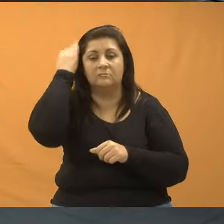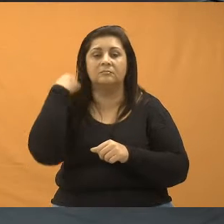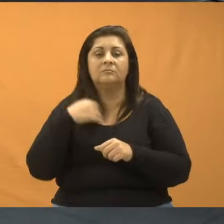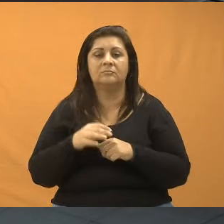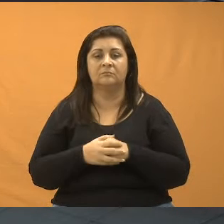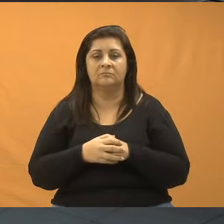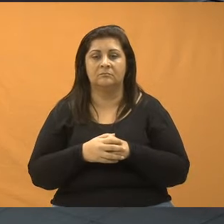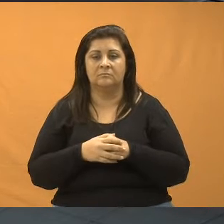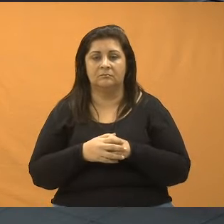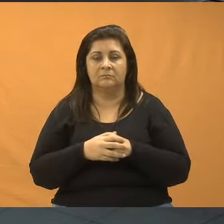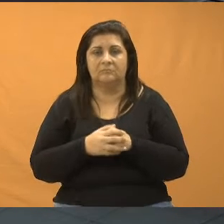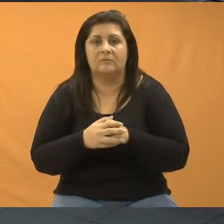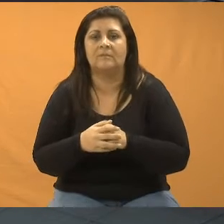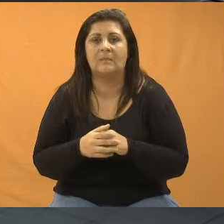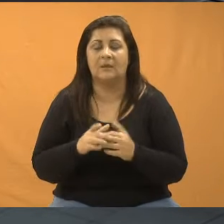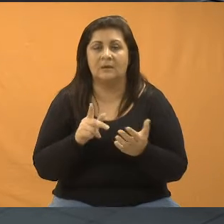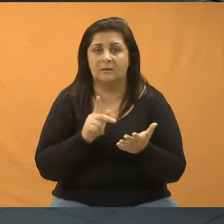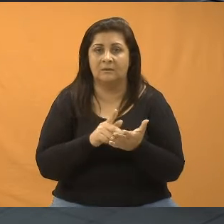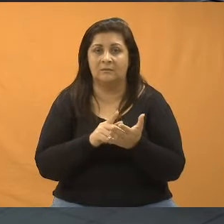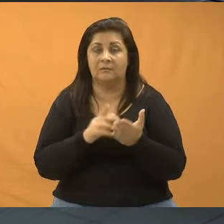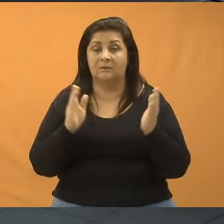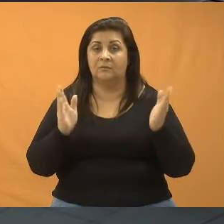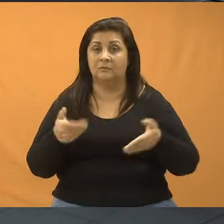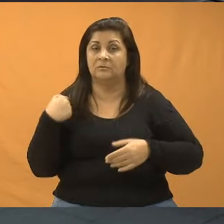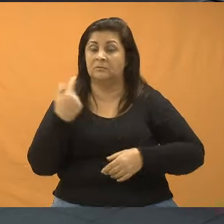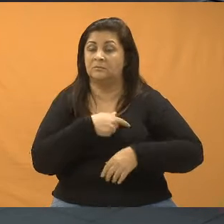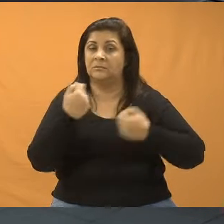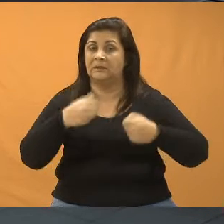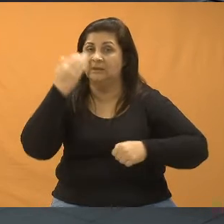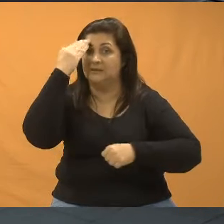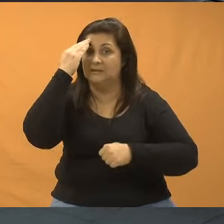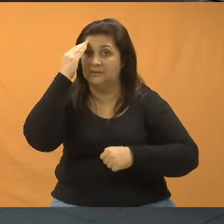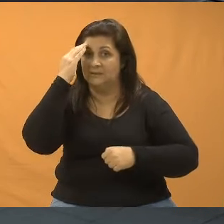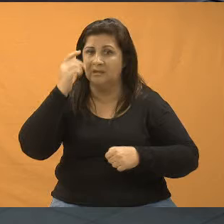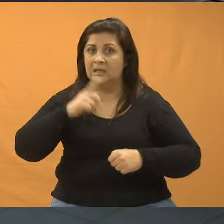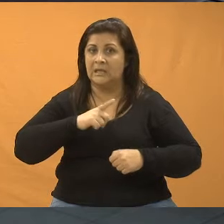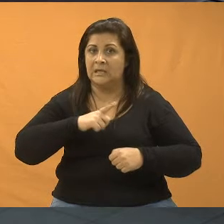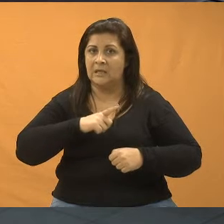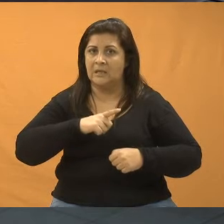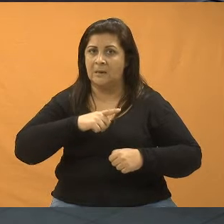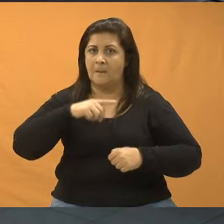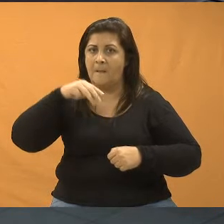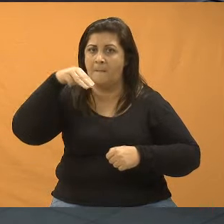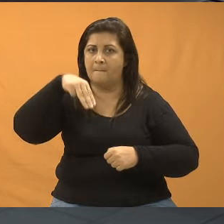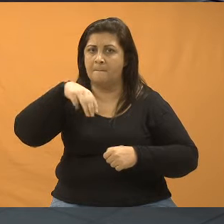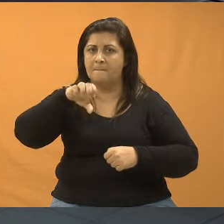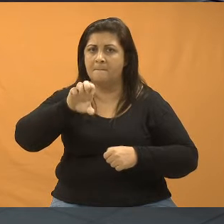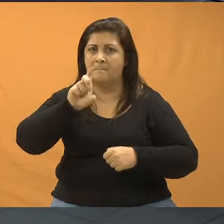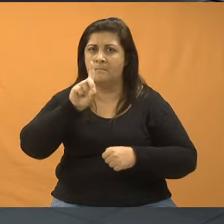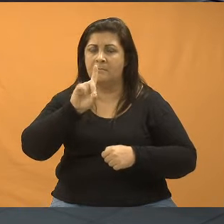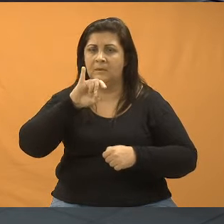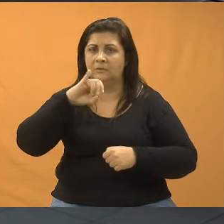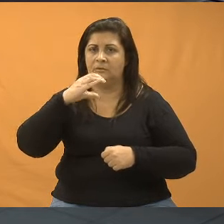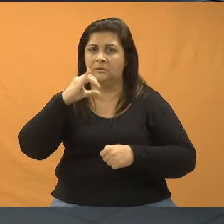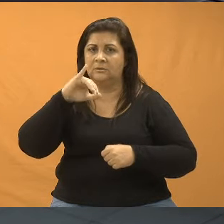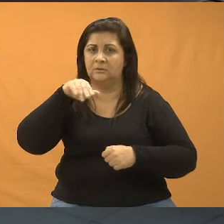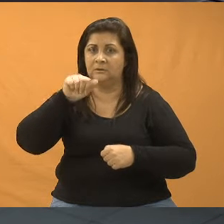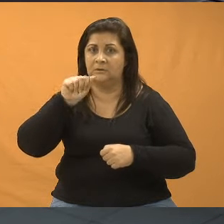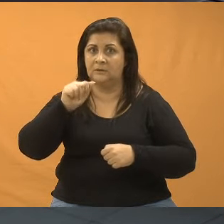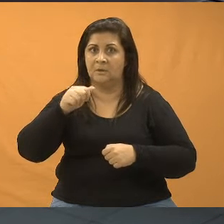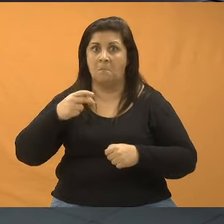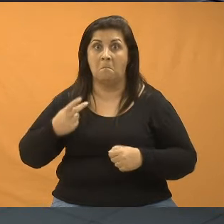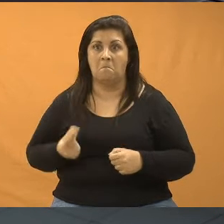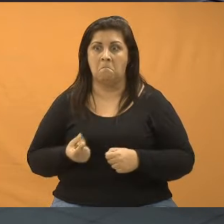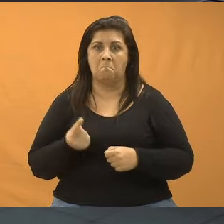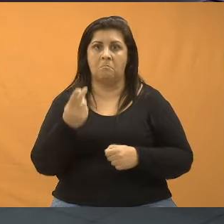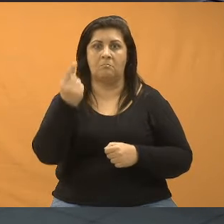Luiz? Na verdade, hoje nós precisamos entender que nós temos uma medicina muito diferente do que a gente tinha há anos atrás. Uma